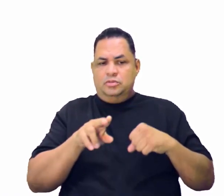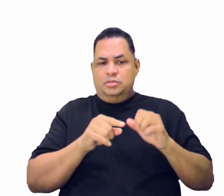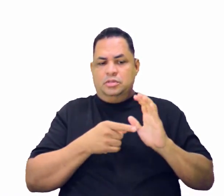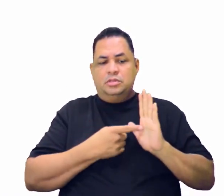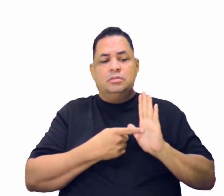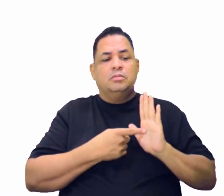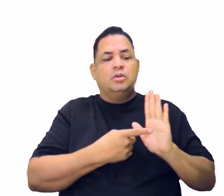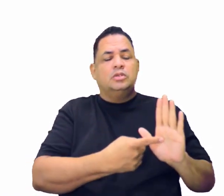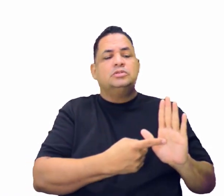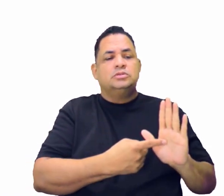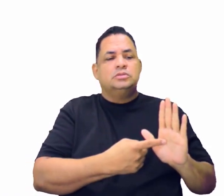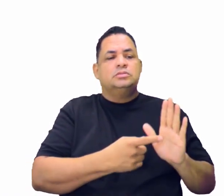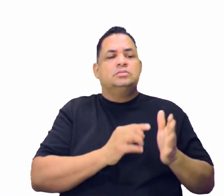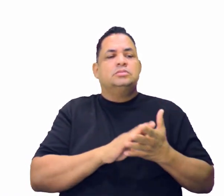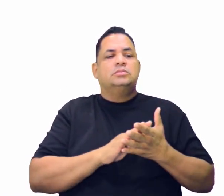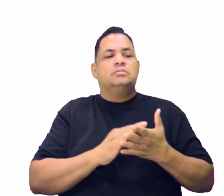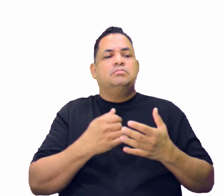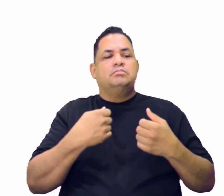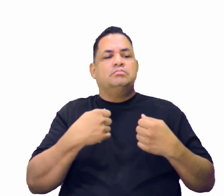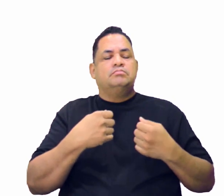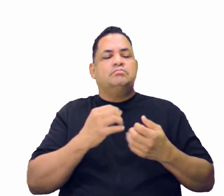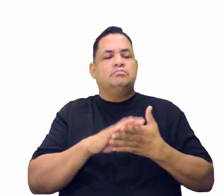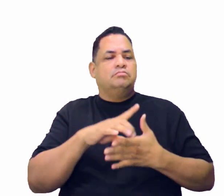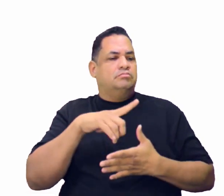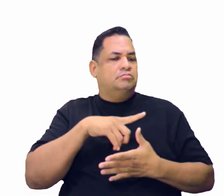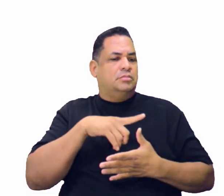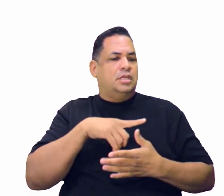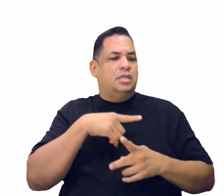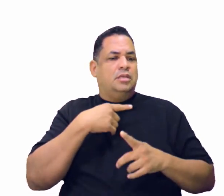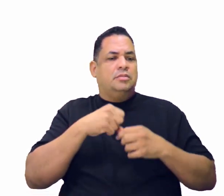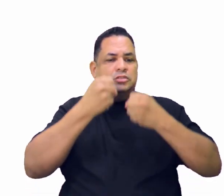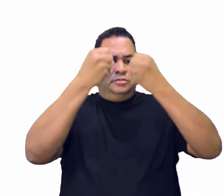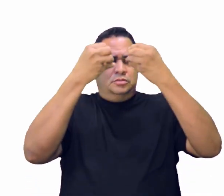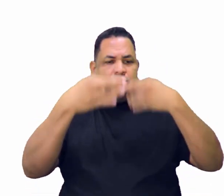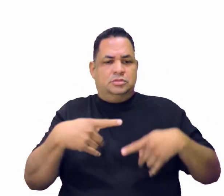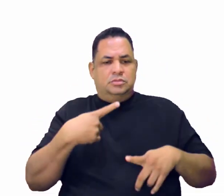demonstrativo. Deve haver um porquê para ele